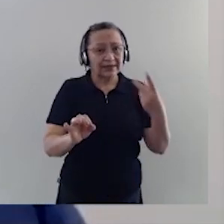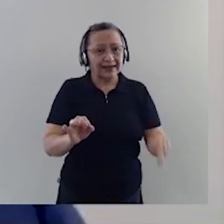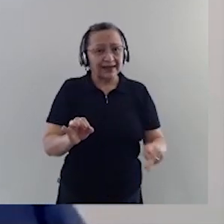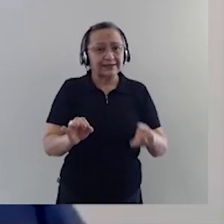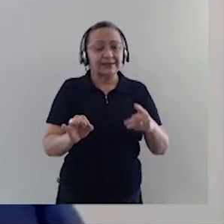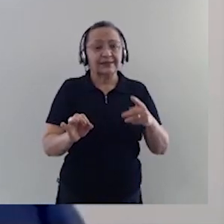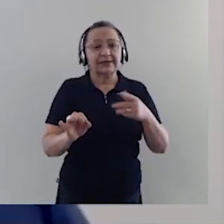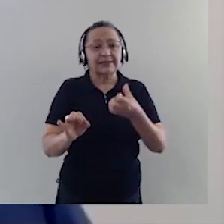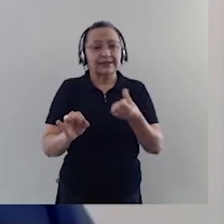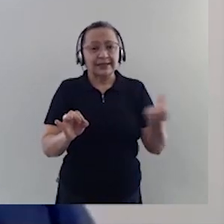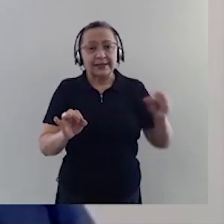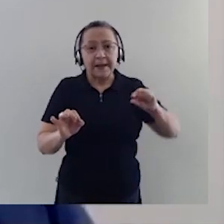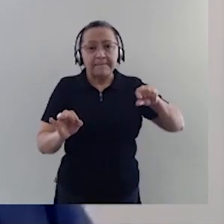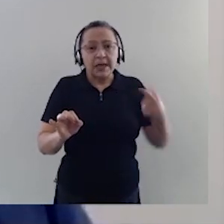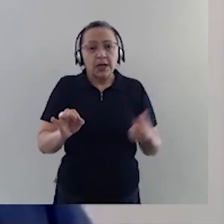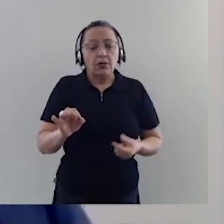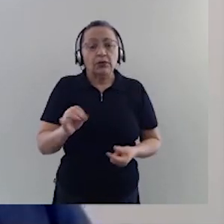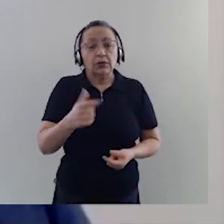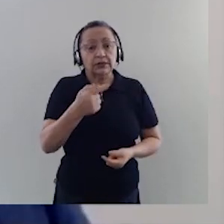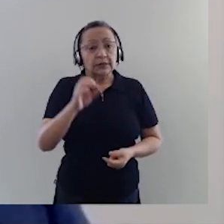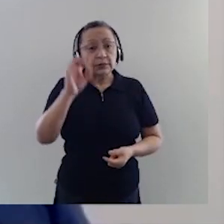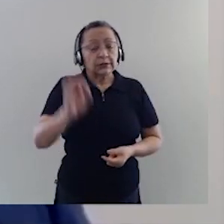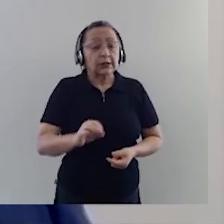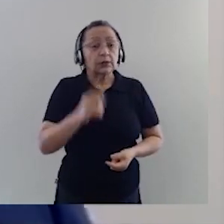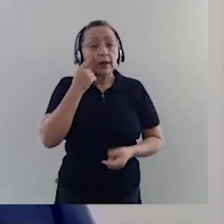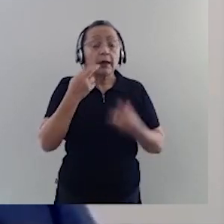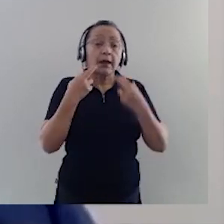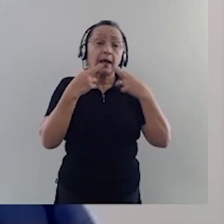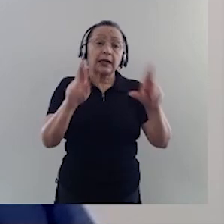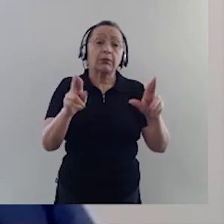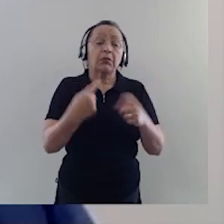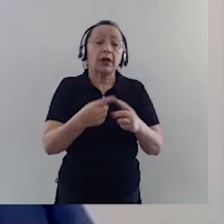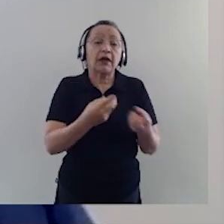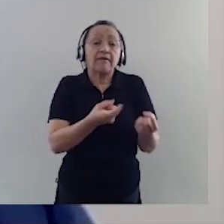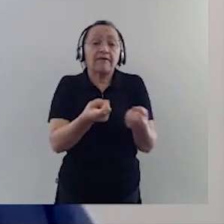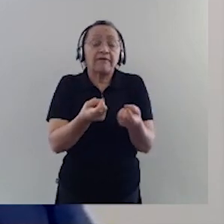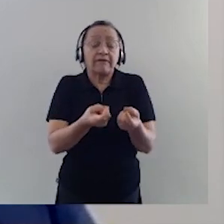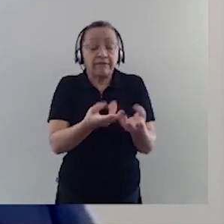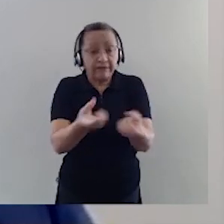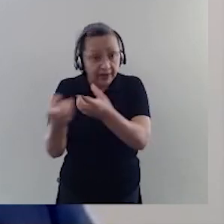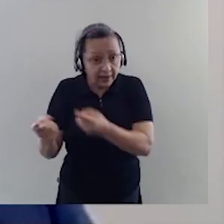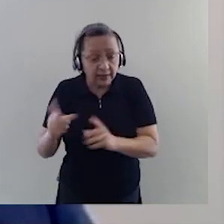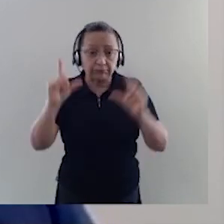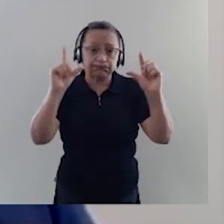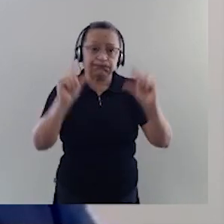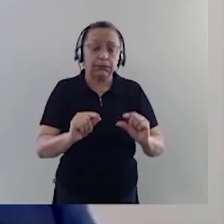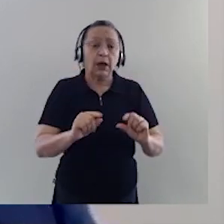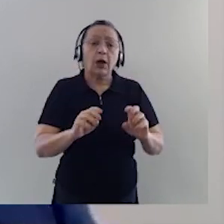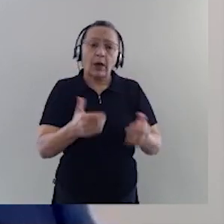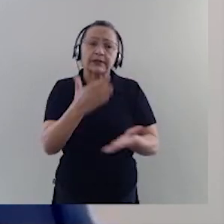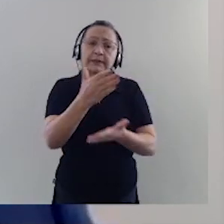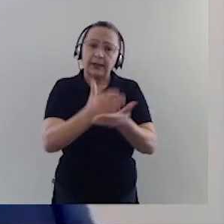70%, perdão, relataram queda das vendas. E quase metade delas demitiu o